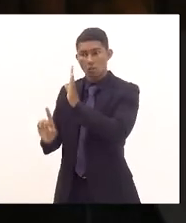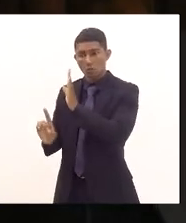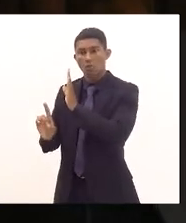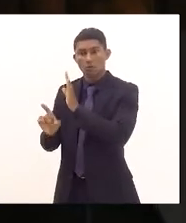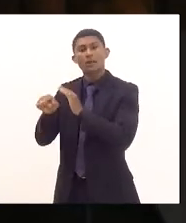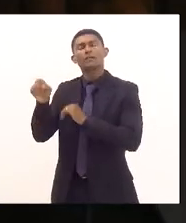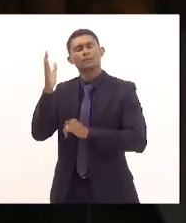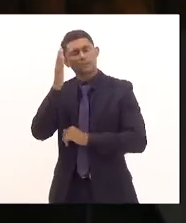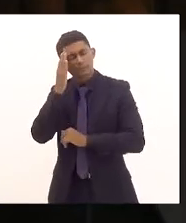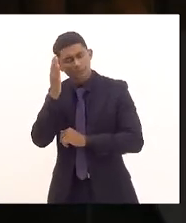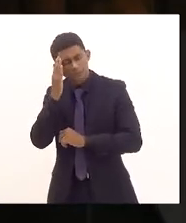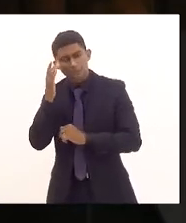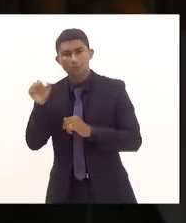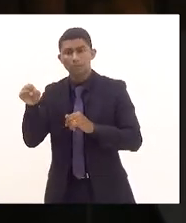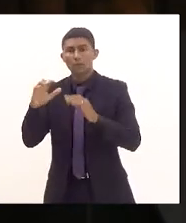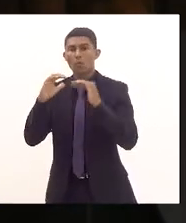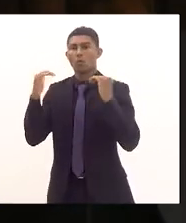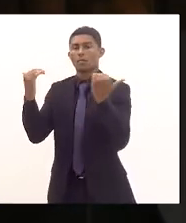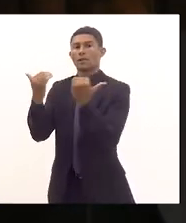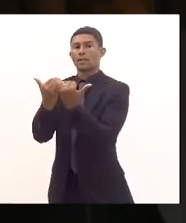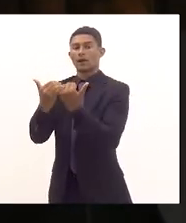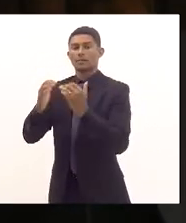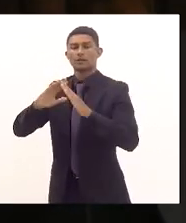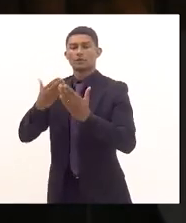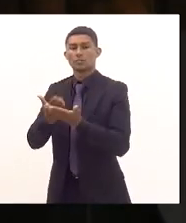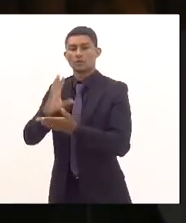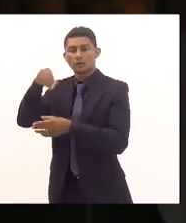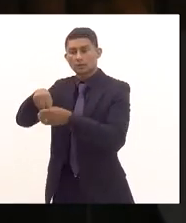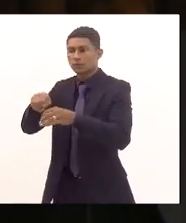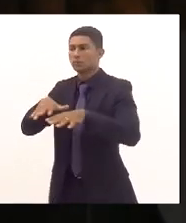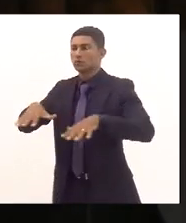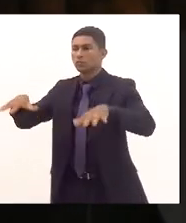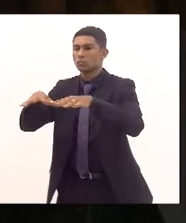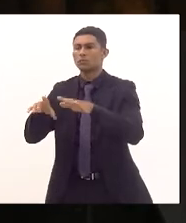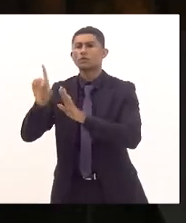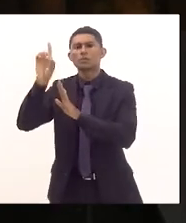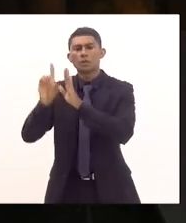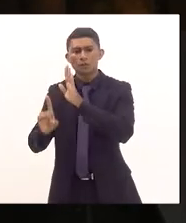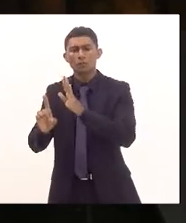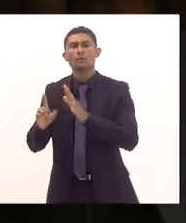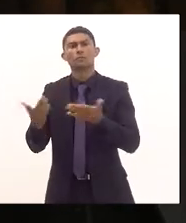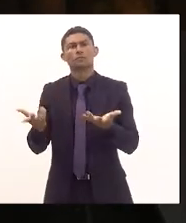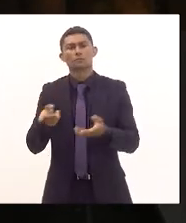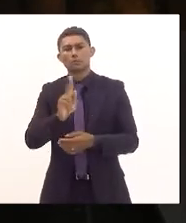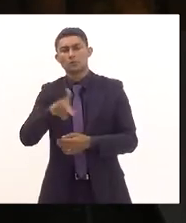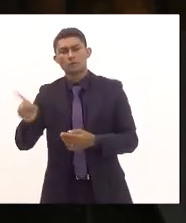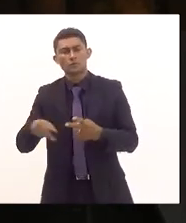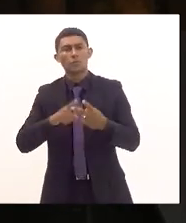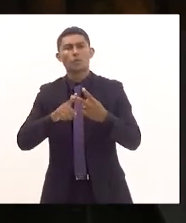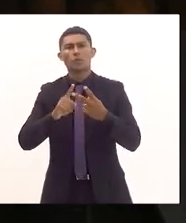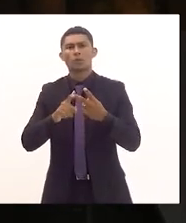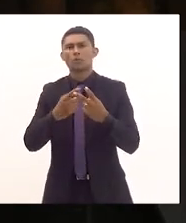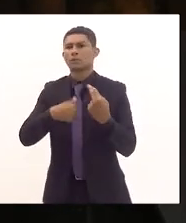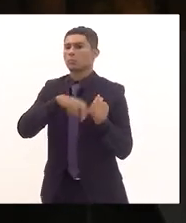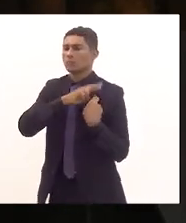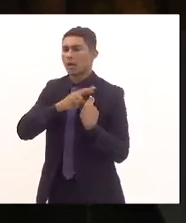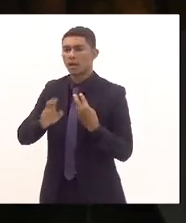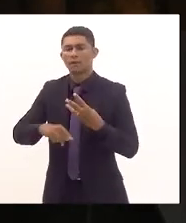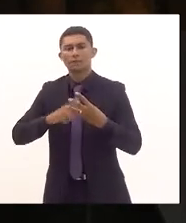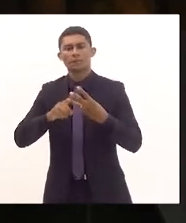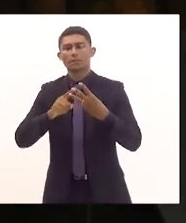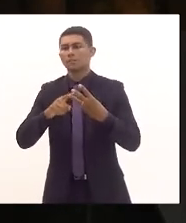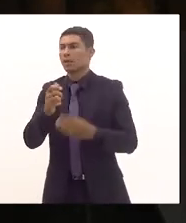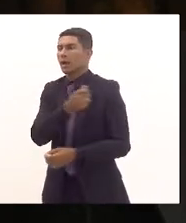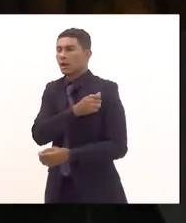junto com a comunidade escolar e que junto com todos os seus profissionais professores educadores responsáveis de alunos